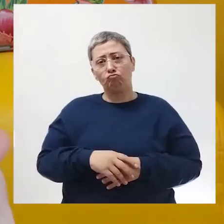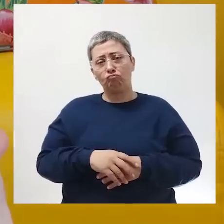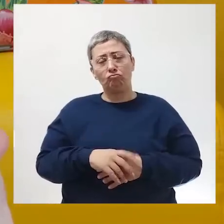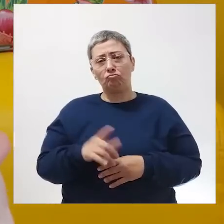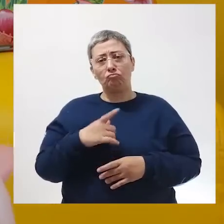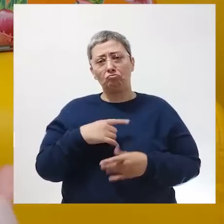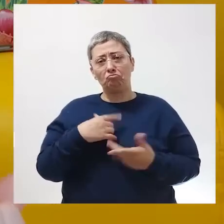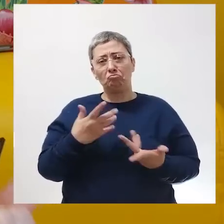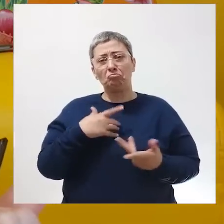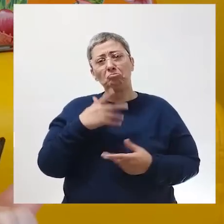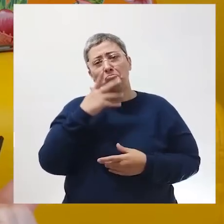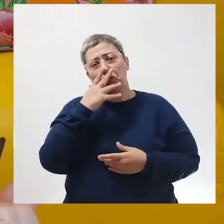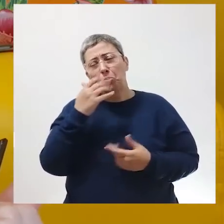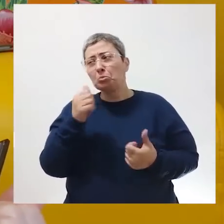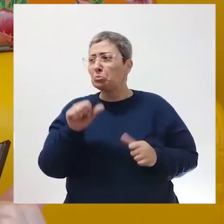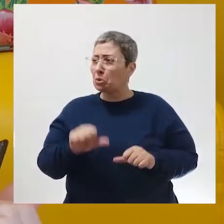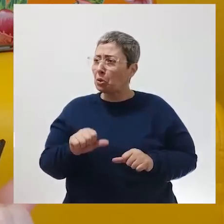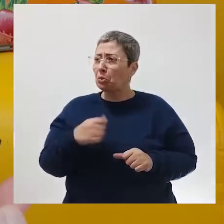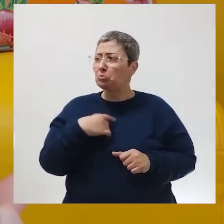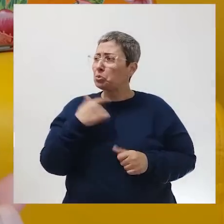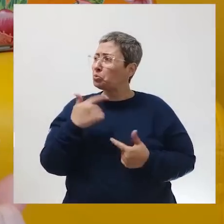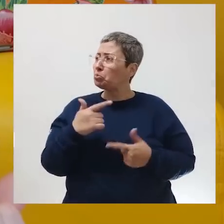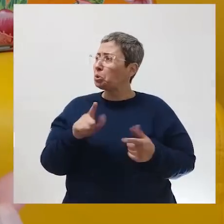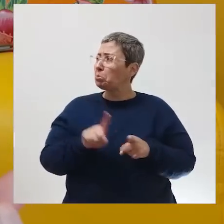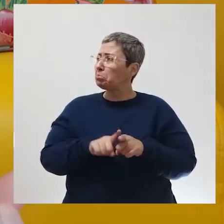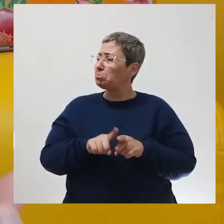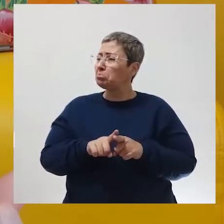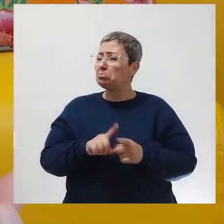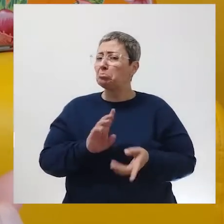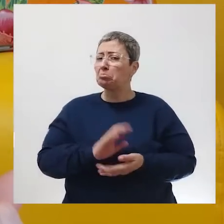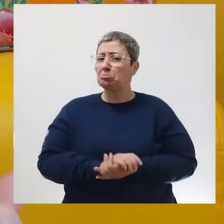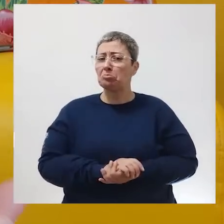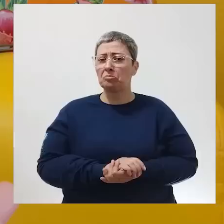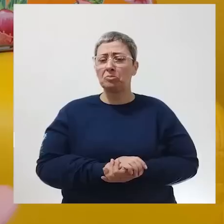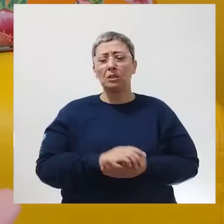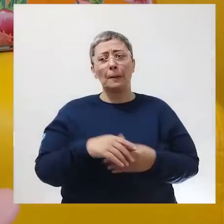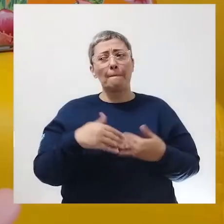Não. Pior que hoje não tem também.